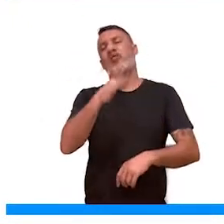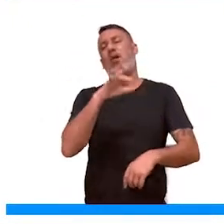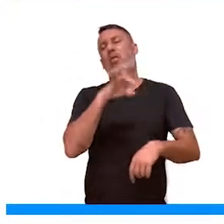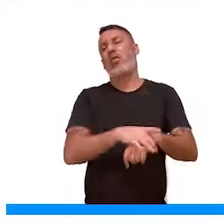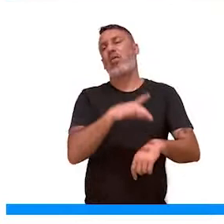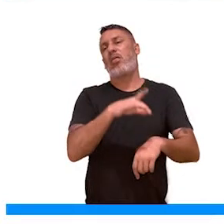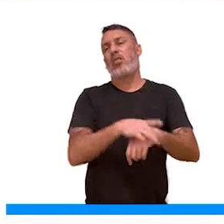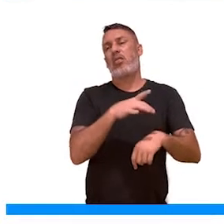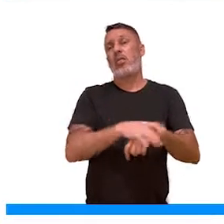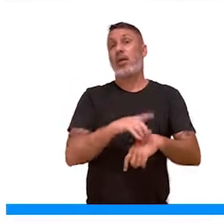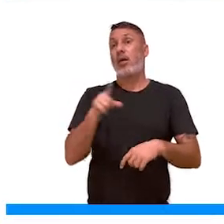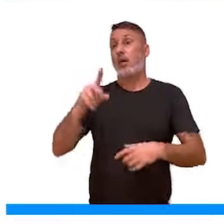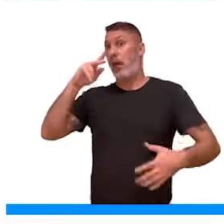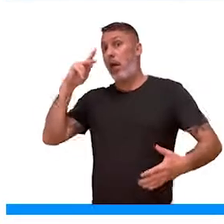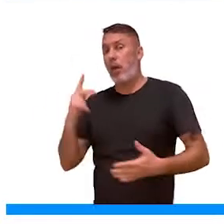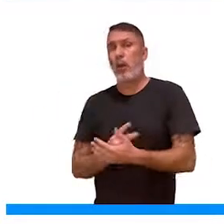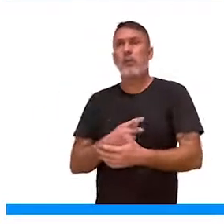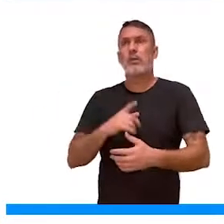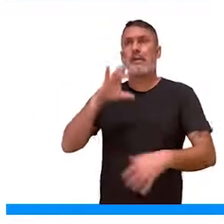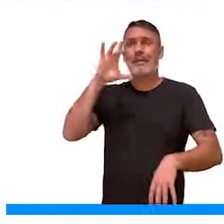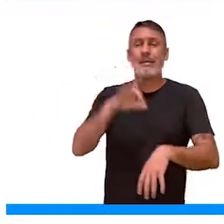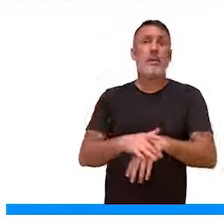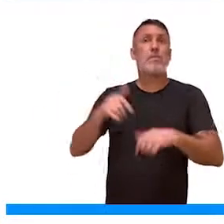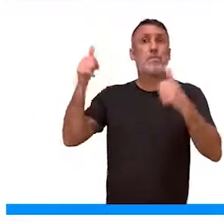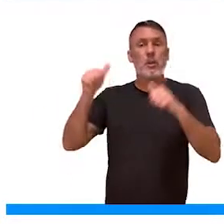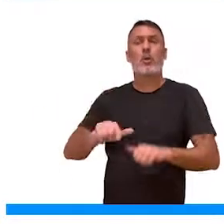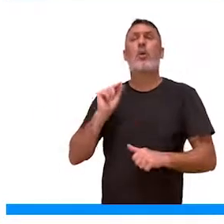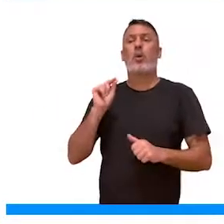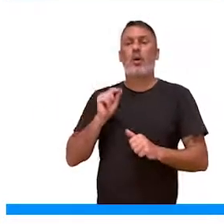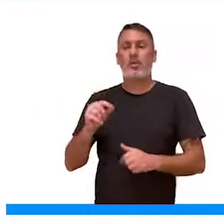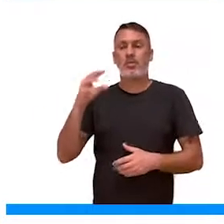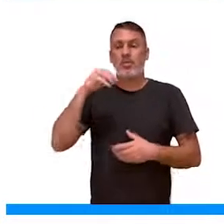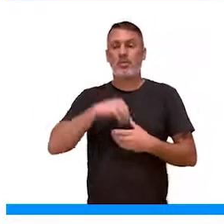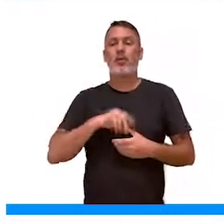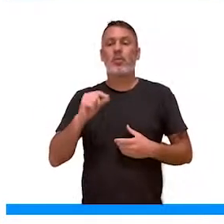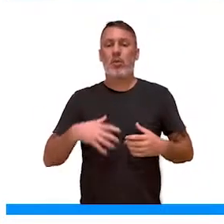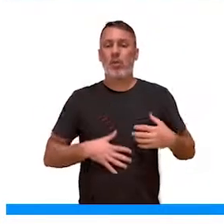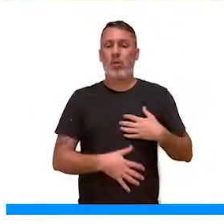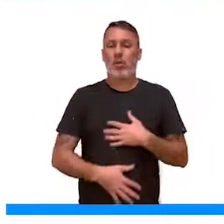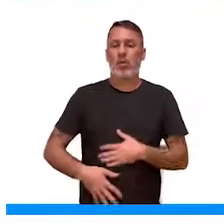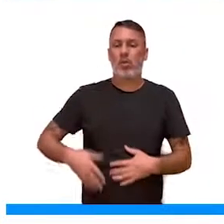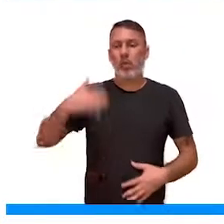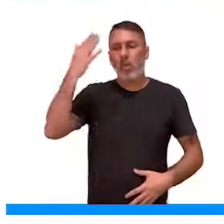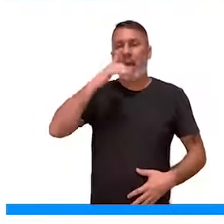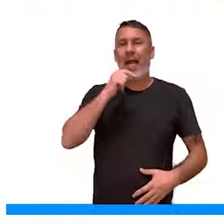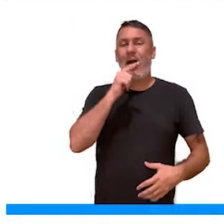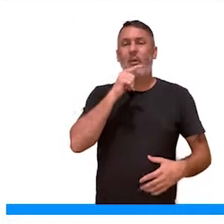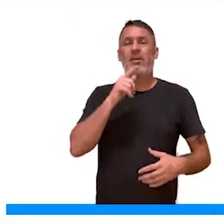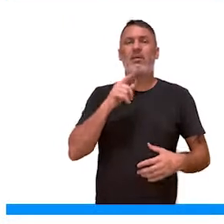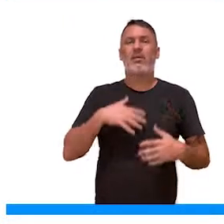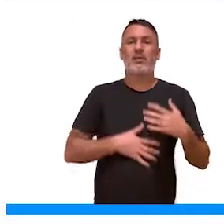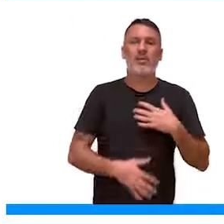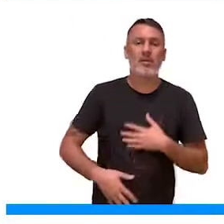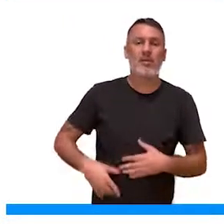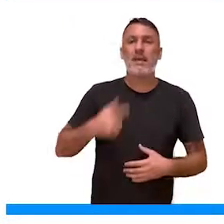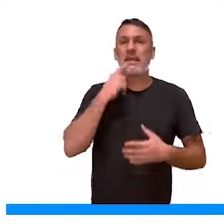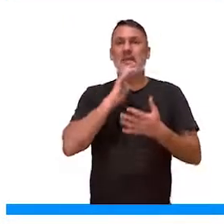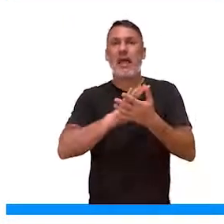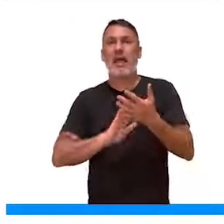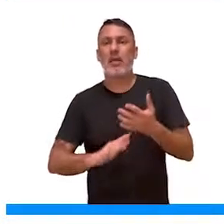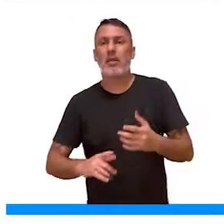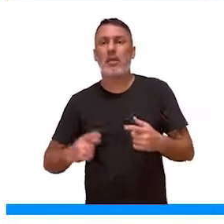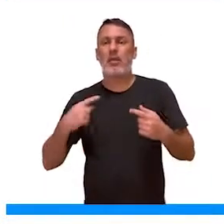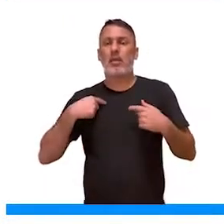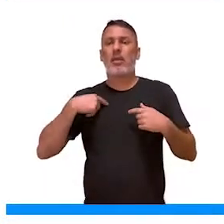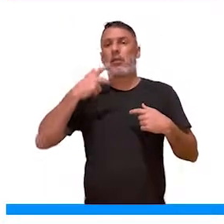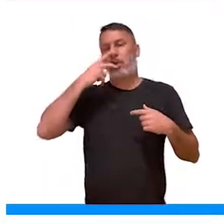né, pode ser uma evolução dela, os sintomas dela podem acontecer hemorragias digestivas, distúrbios de coagulação, queda